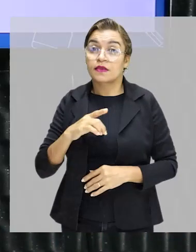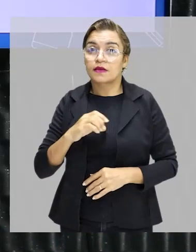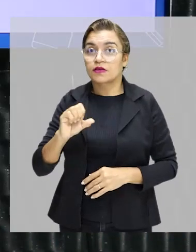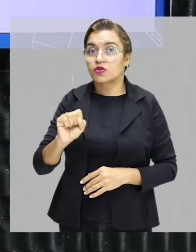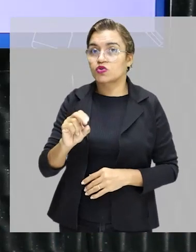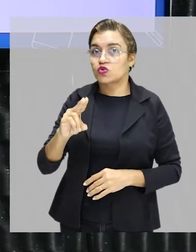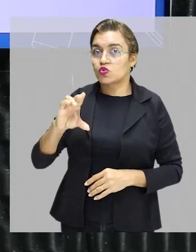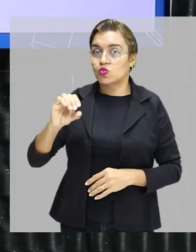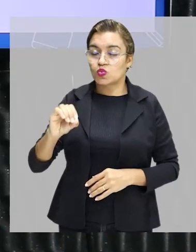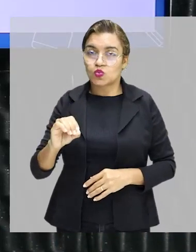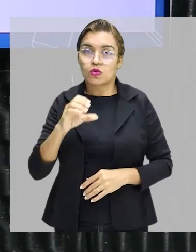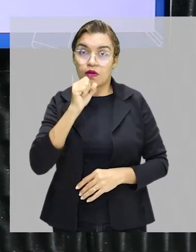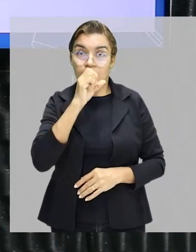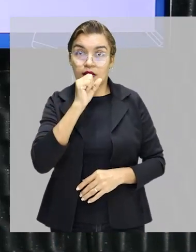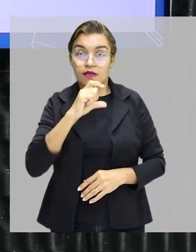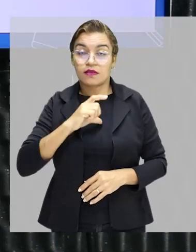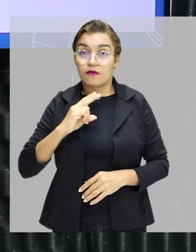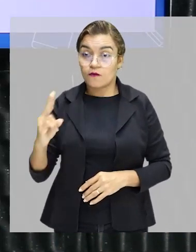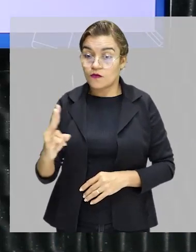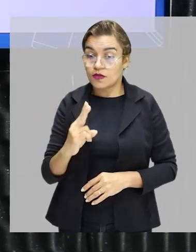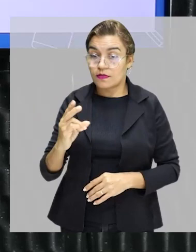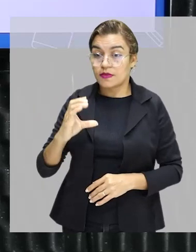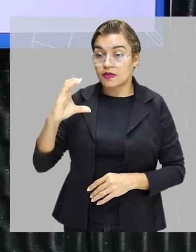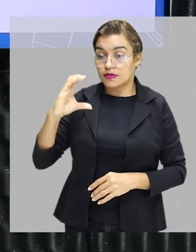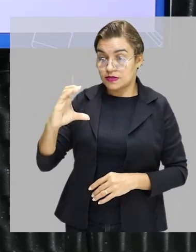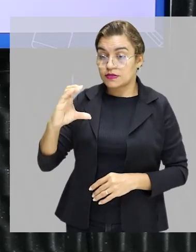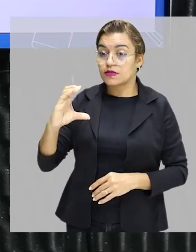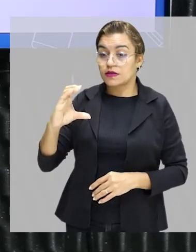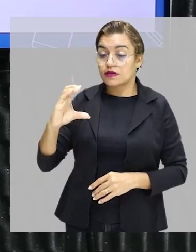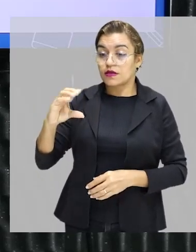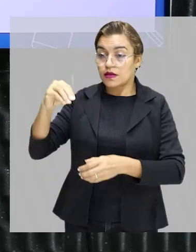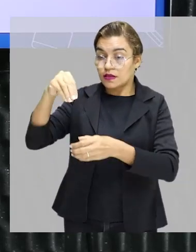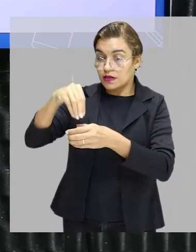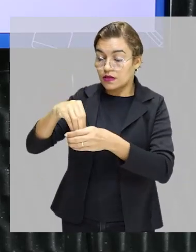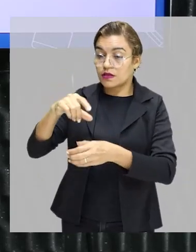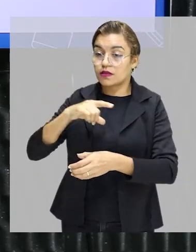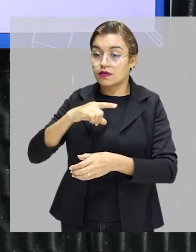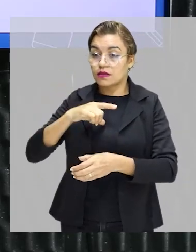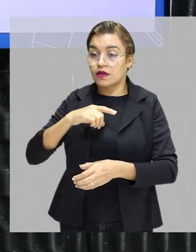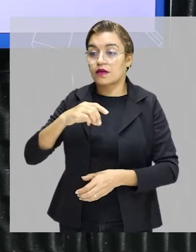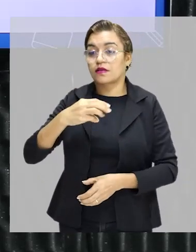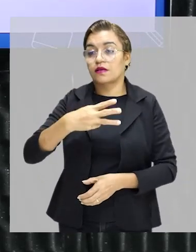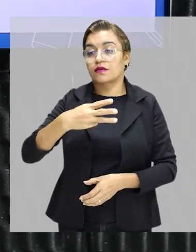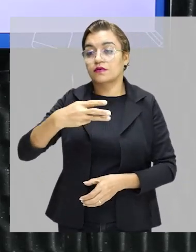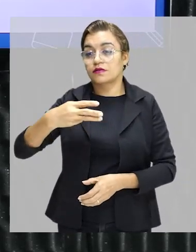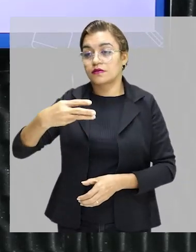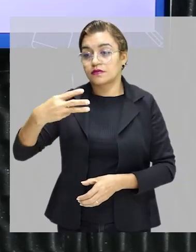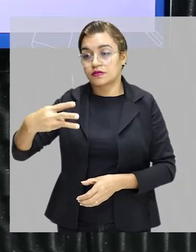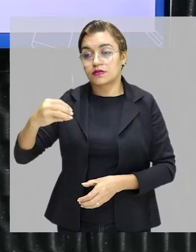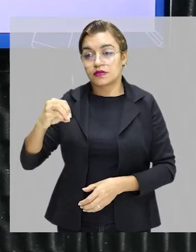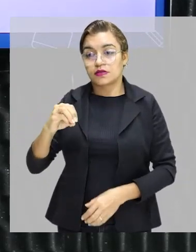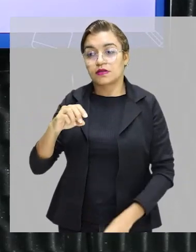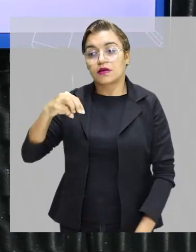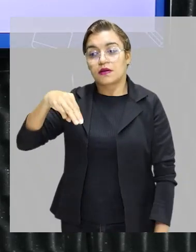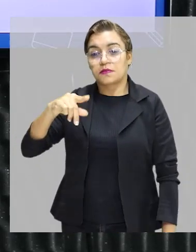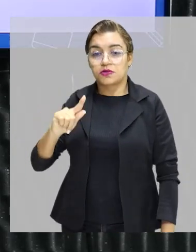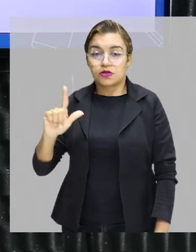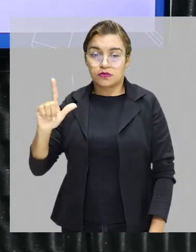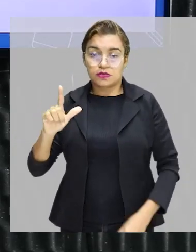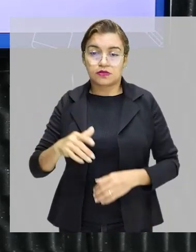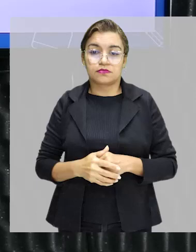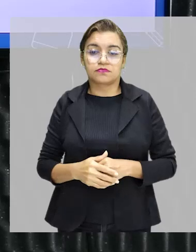laranja contém vitamina C na concentração de 330 miligramas por litro. Ao preparar